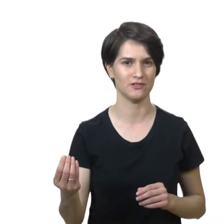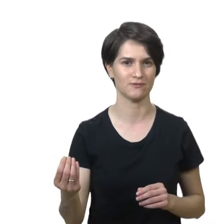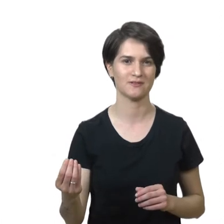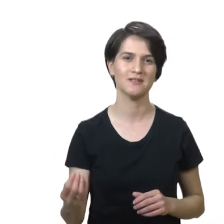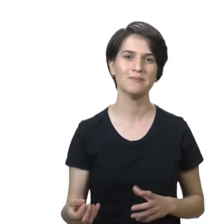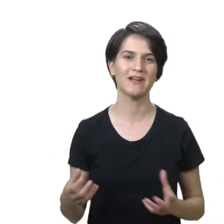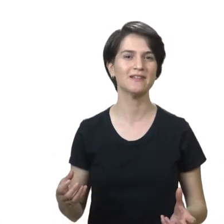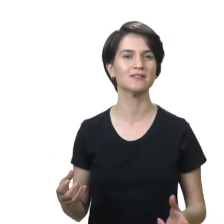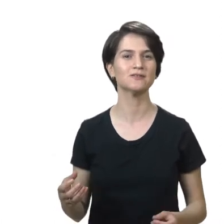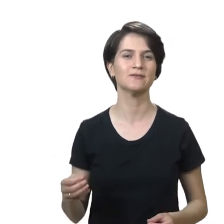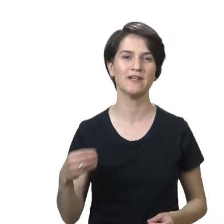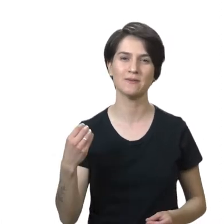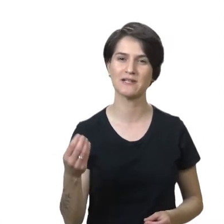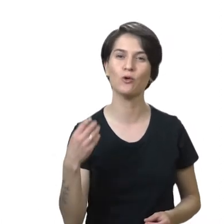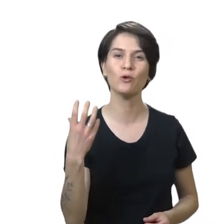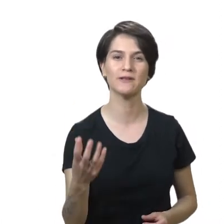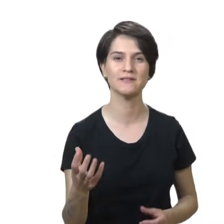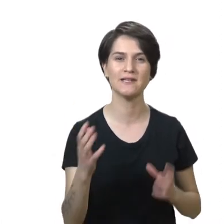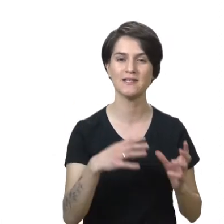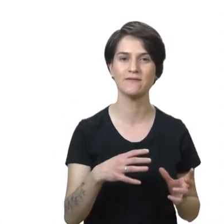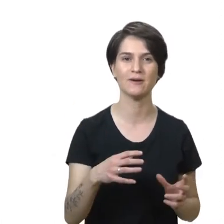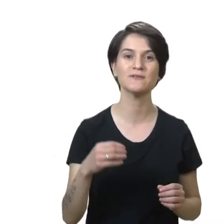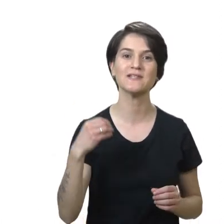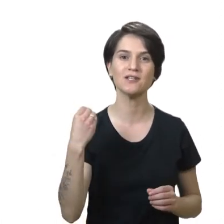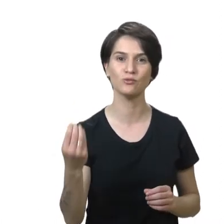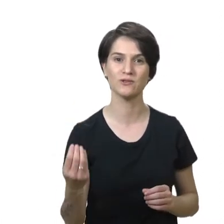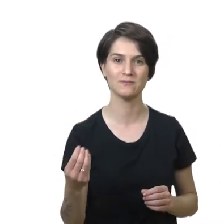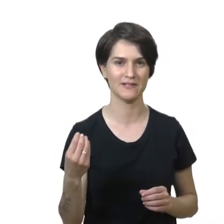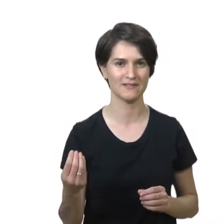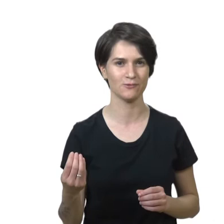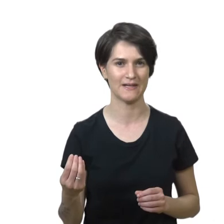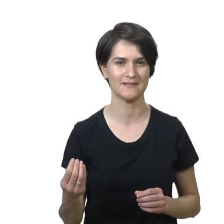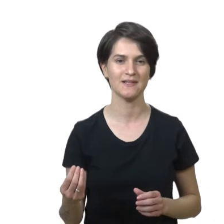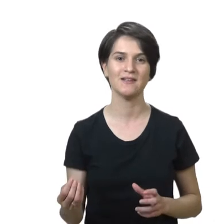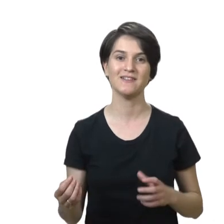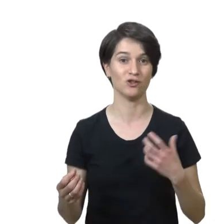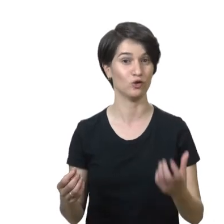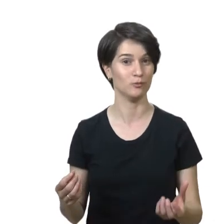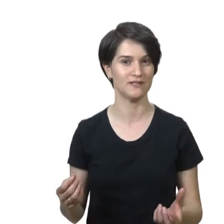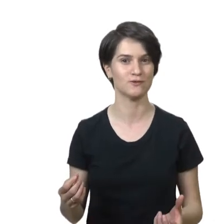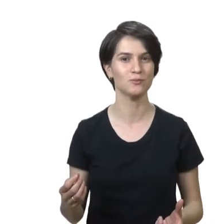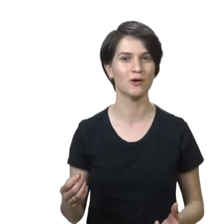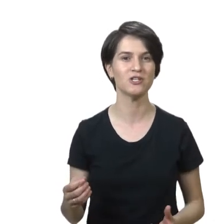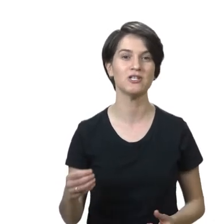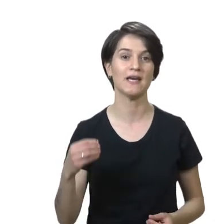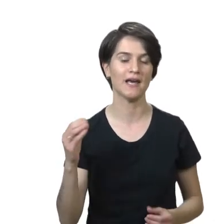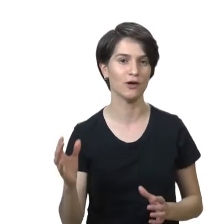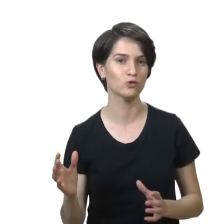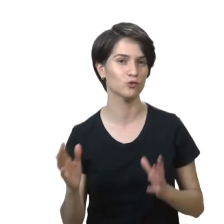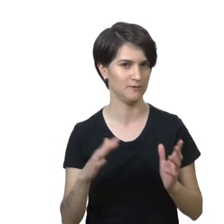recursos linguísticos. Para tanto, veremos a concordância entre verbos e números percentuais. Tendo como texto